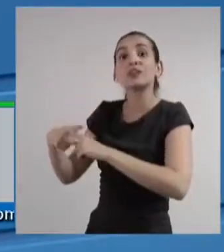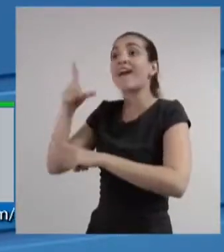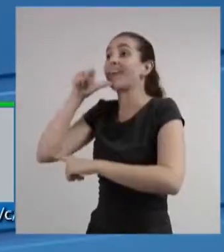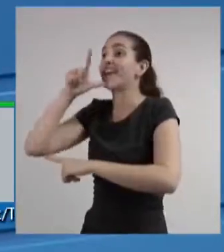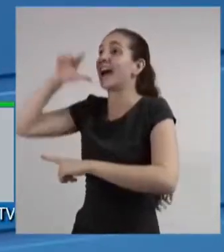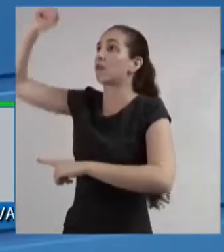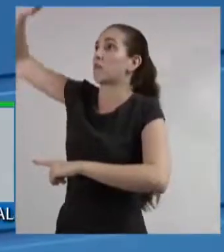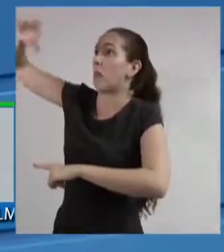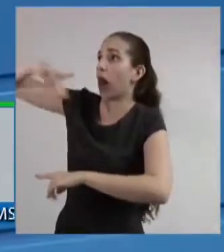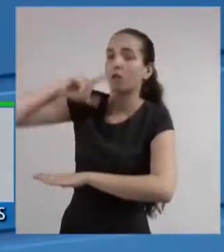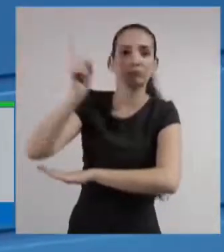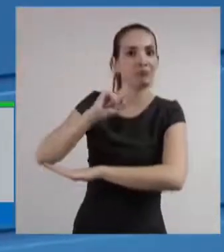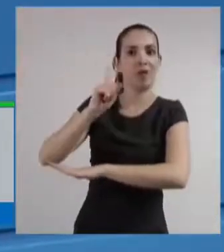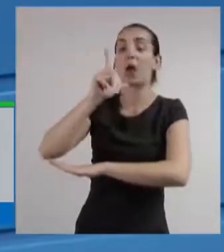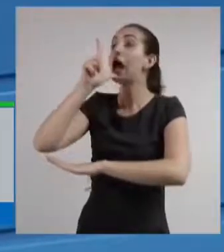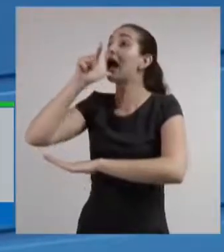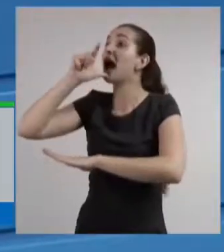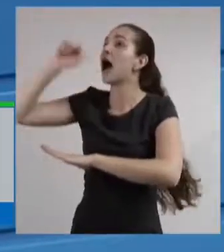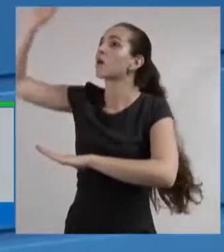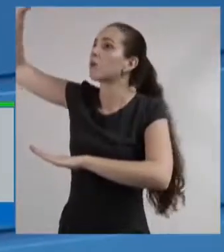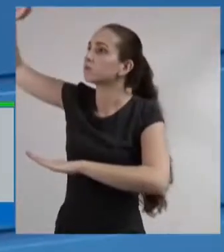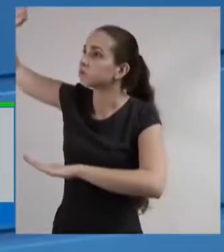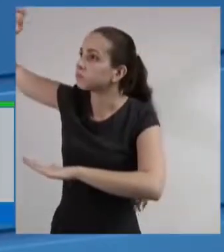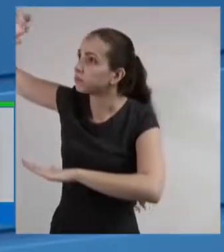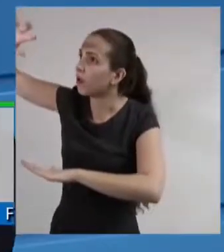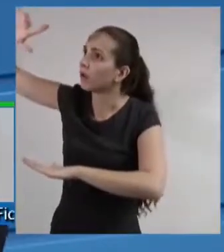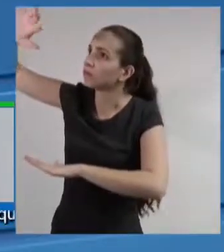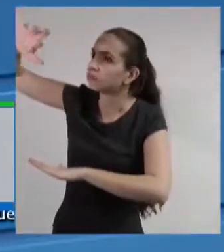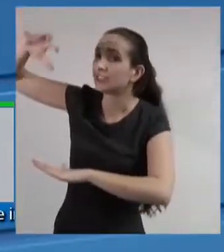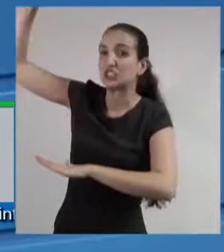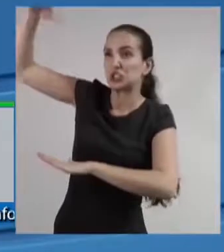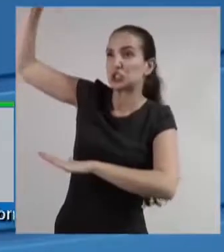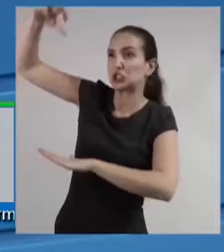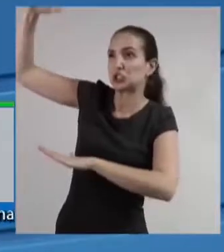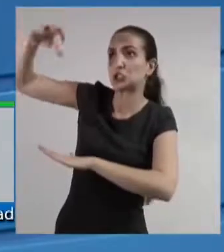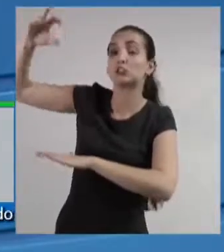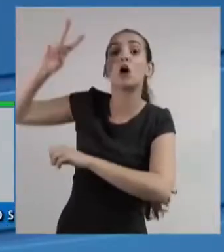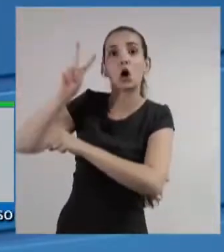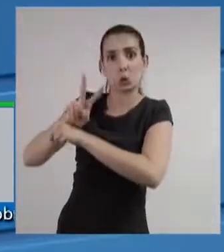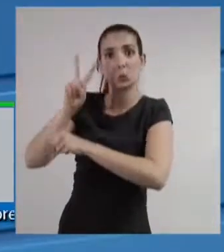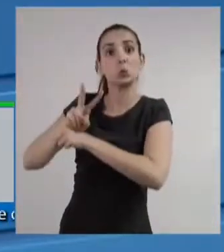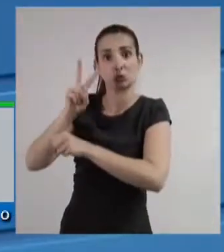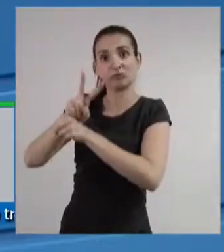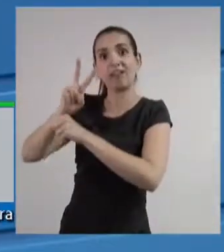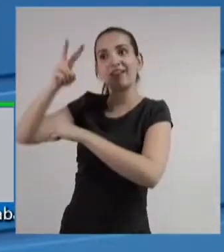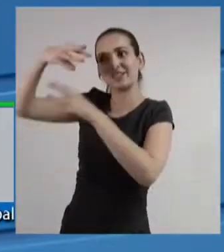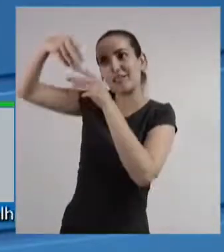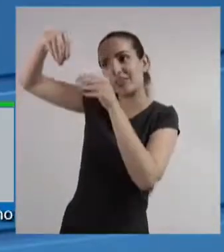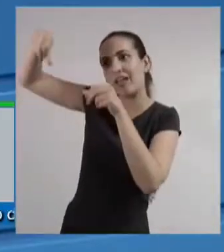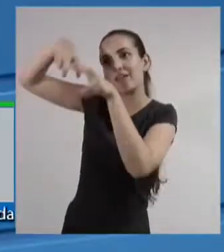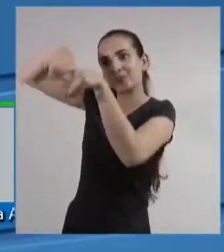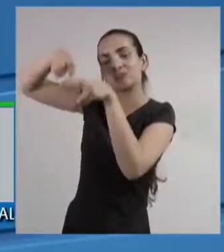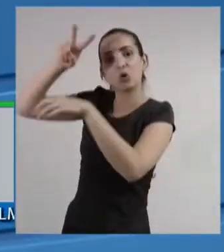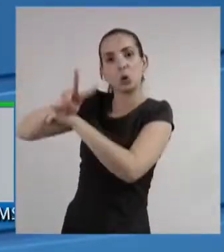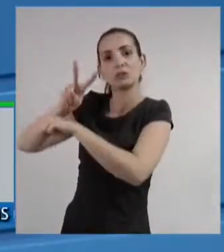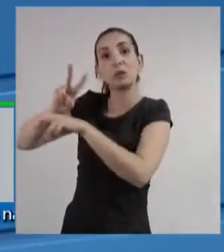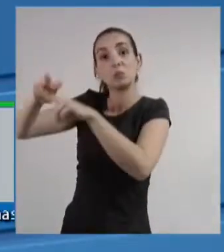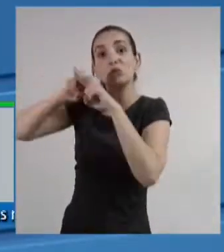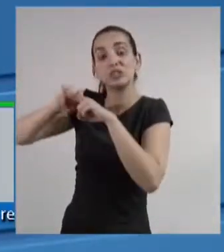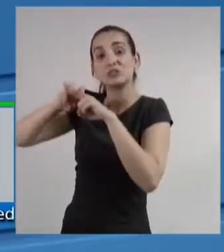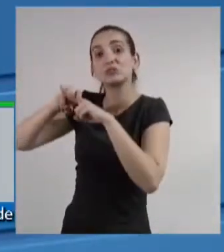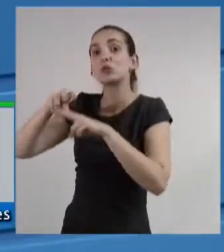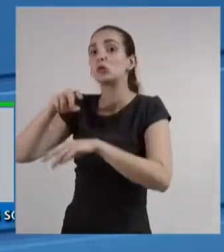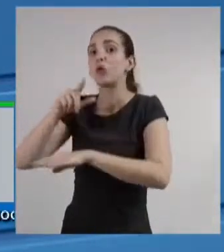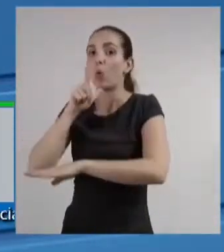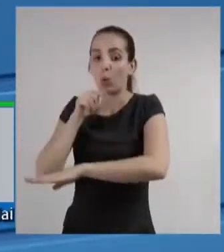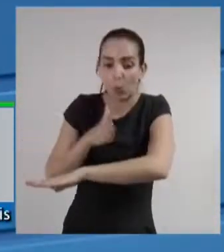uso do solo seja respeitado. E aí, todo mundo respeitando, eu acho que aí vai ter uma convivência pacífica. Por quê?